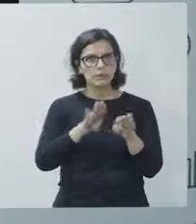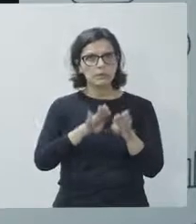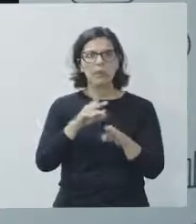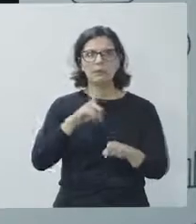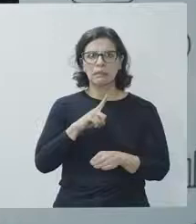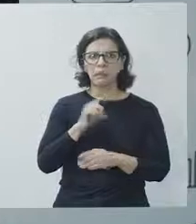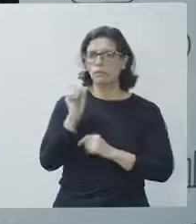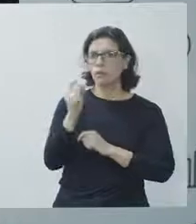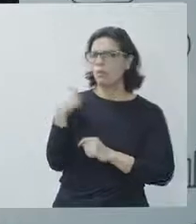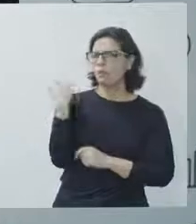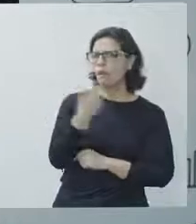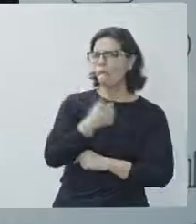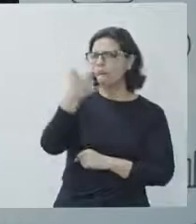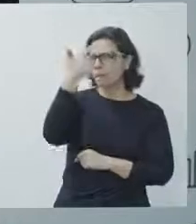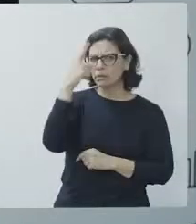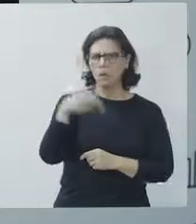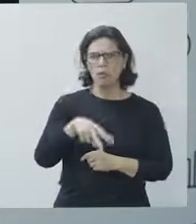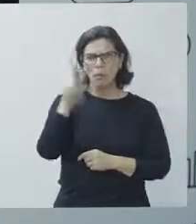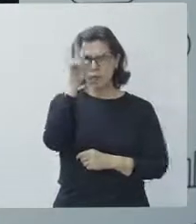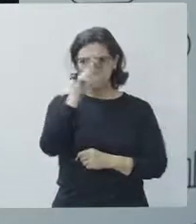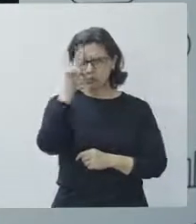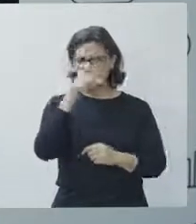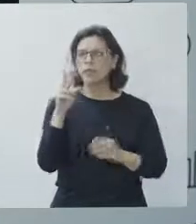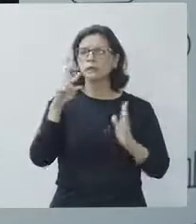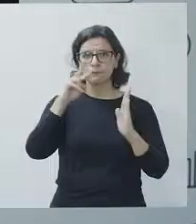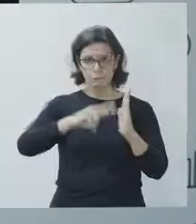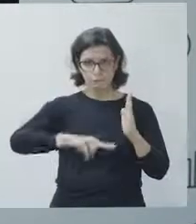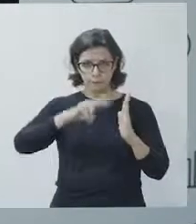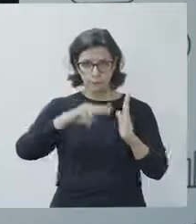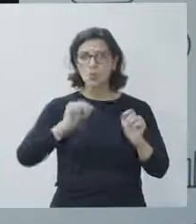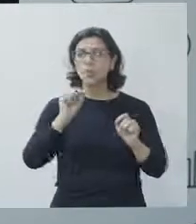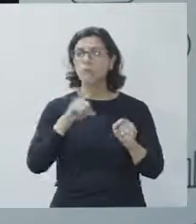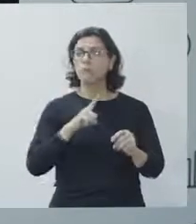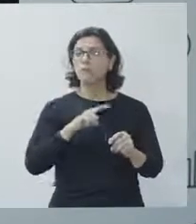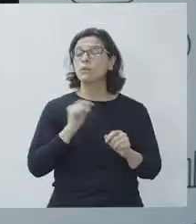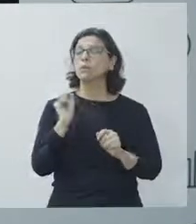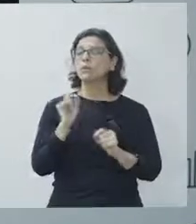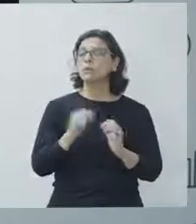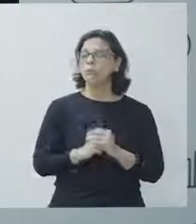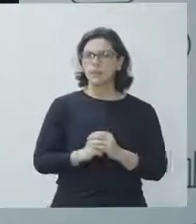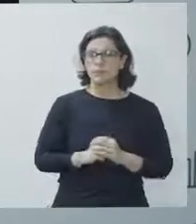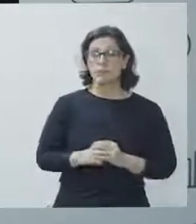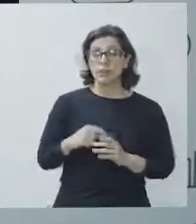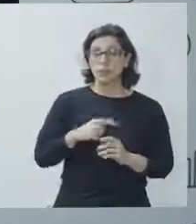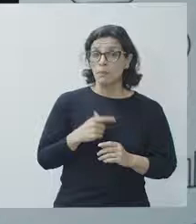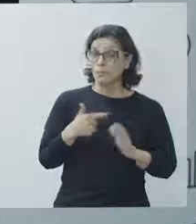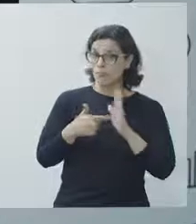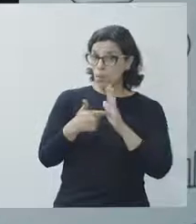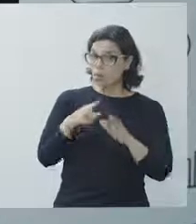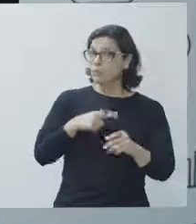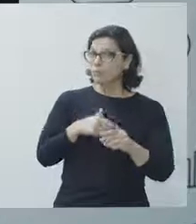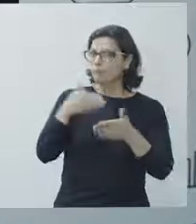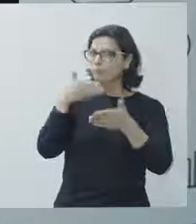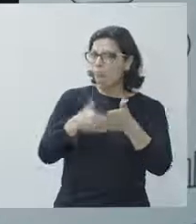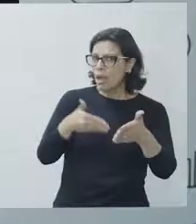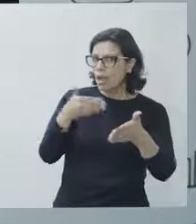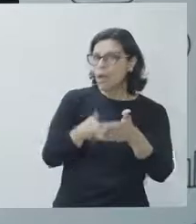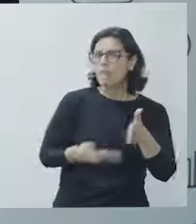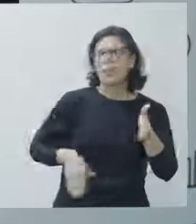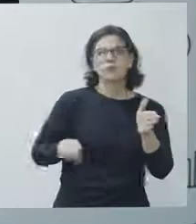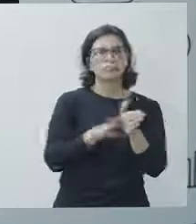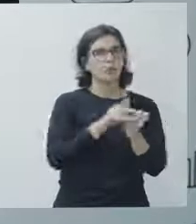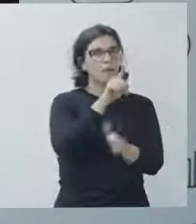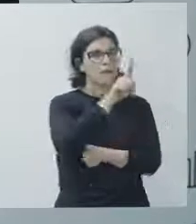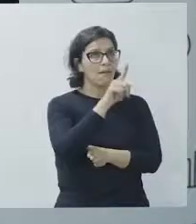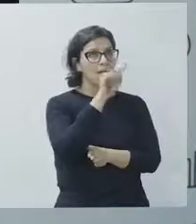gente pensar nessa história. Então, vocês viram que vai ter, tudo indica que vai ter obstáculos a